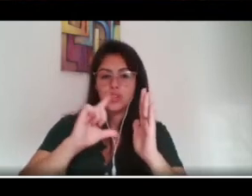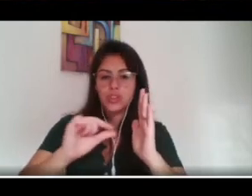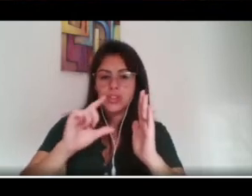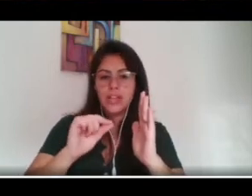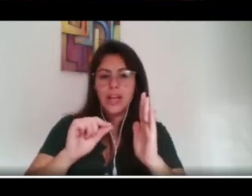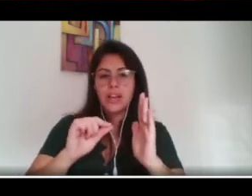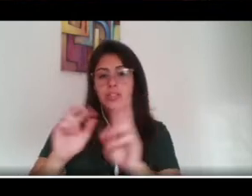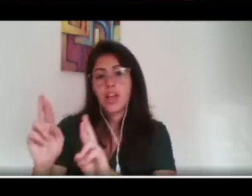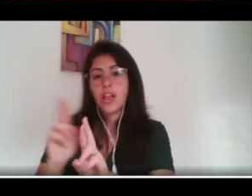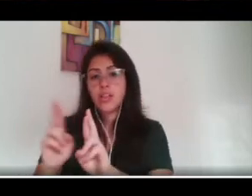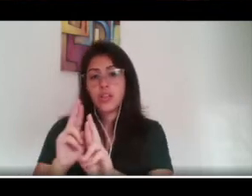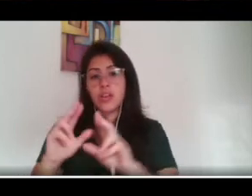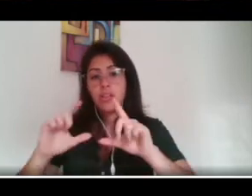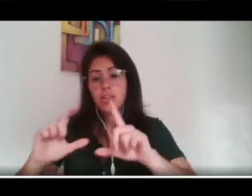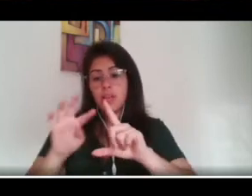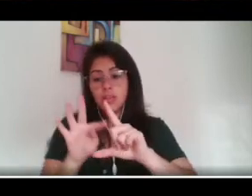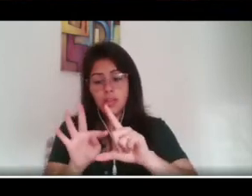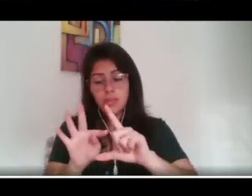quer